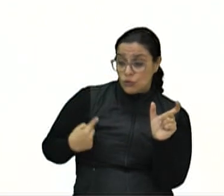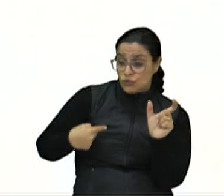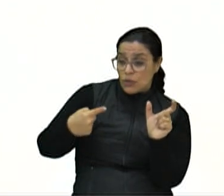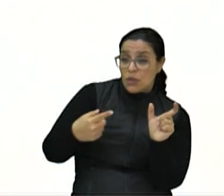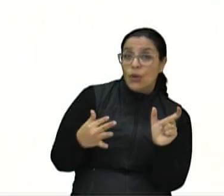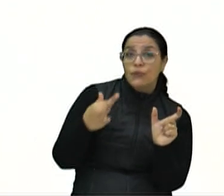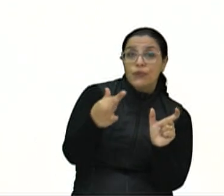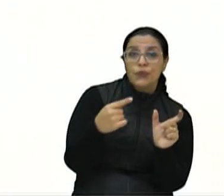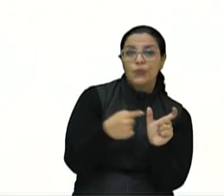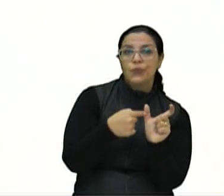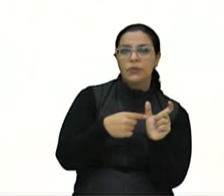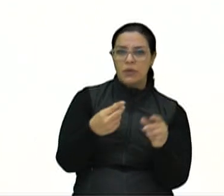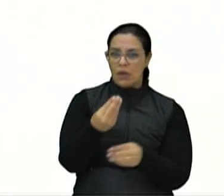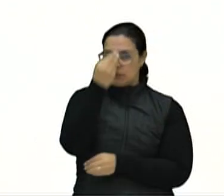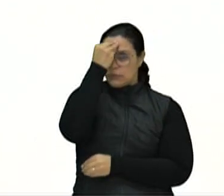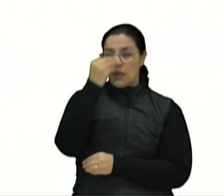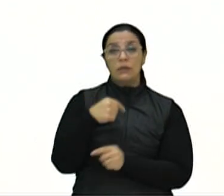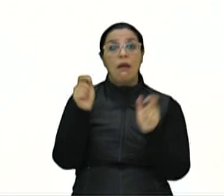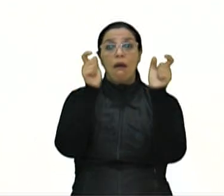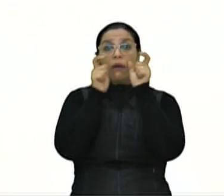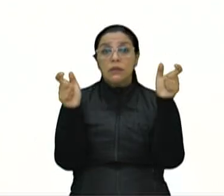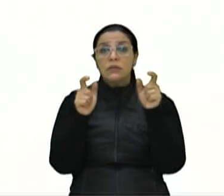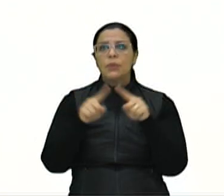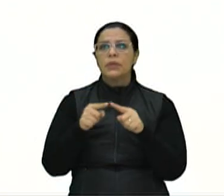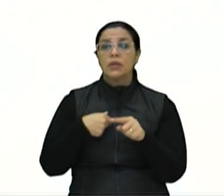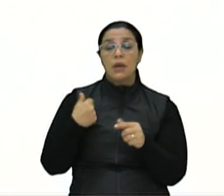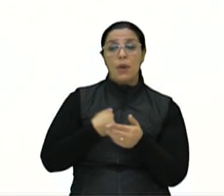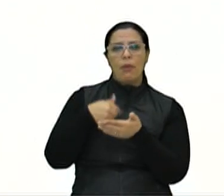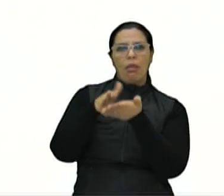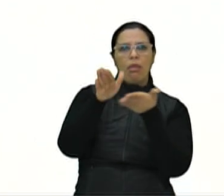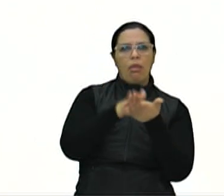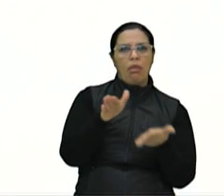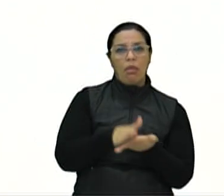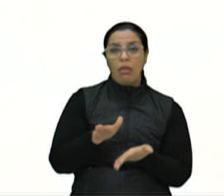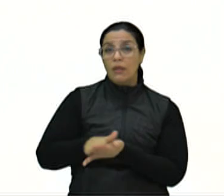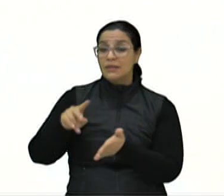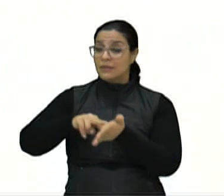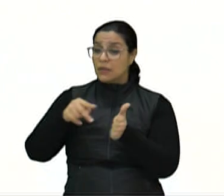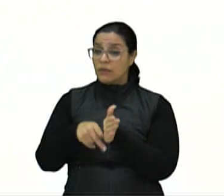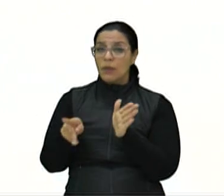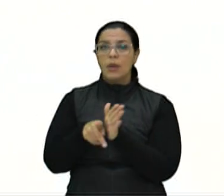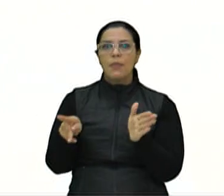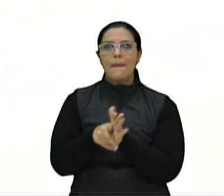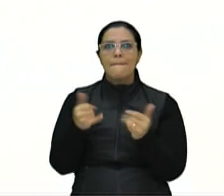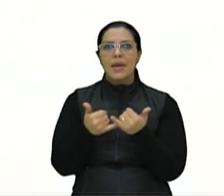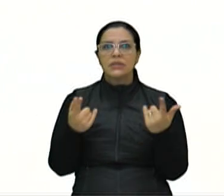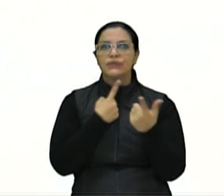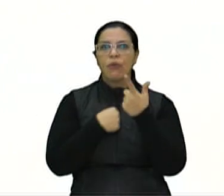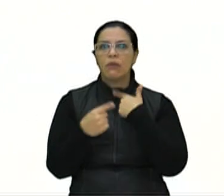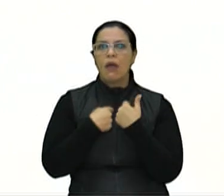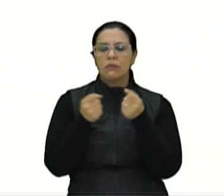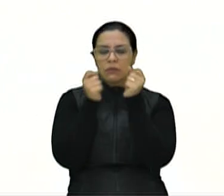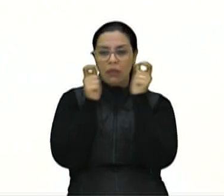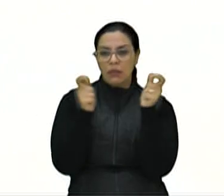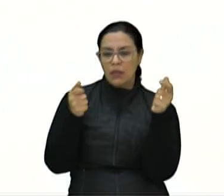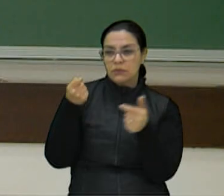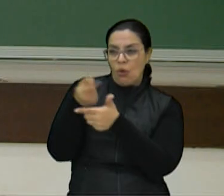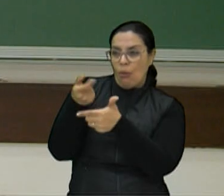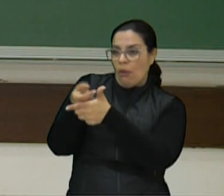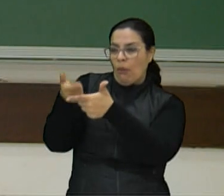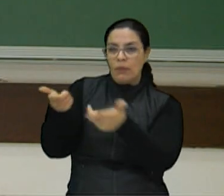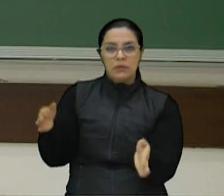vão entender por que eu estou chamando a atenção. Já o consumismo pode ser definido como uma compulsão para